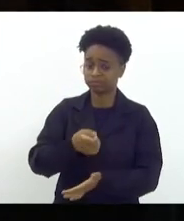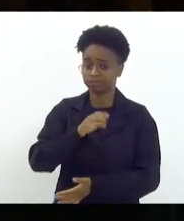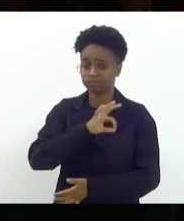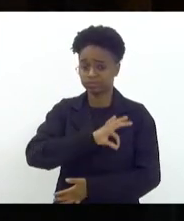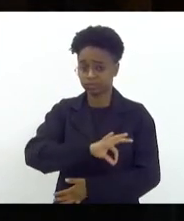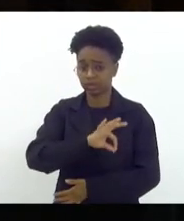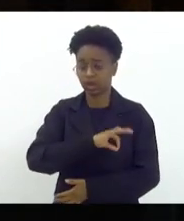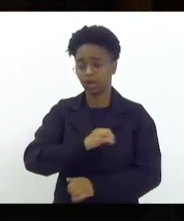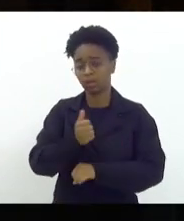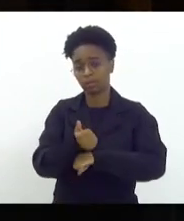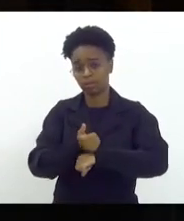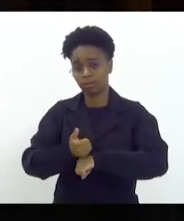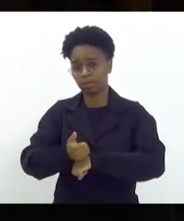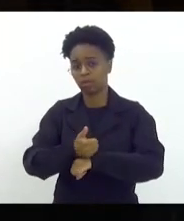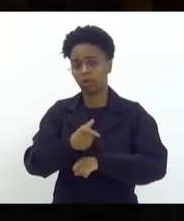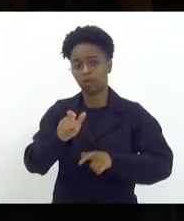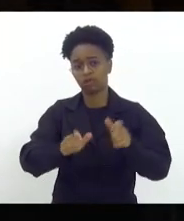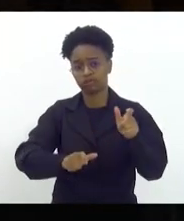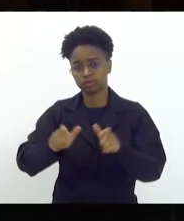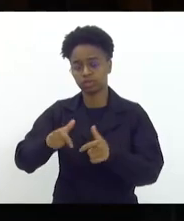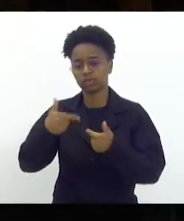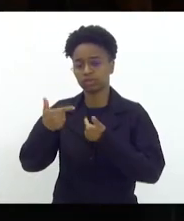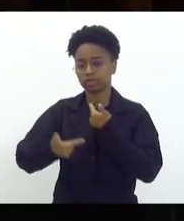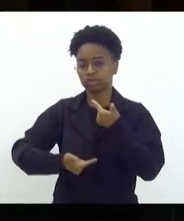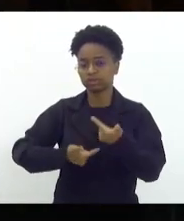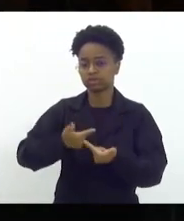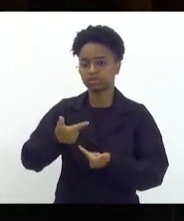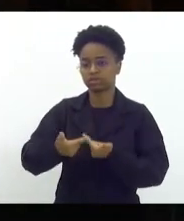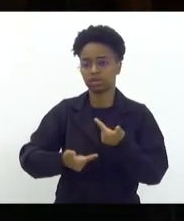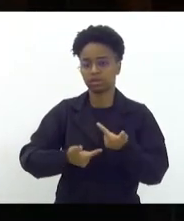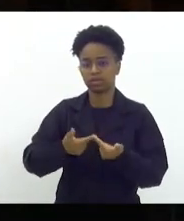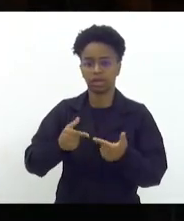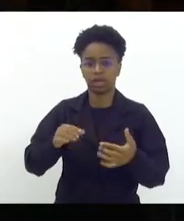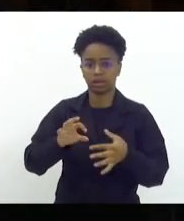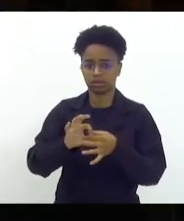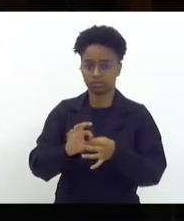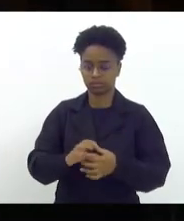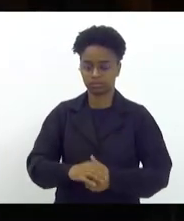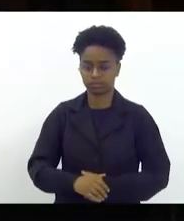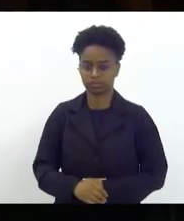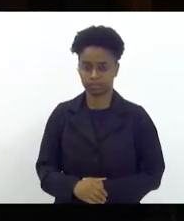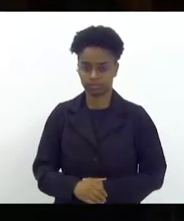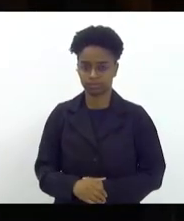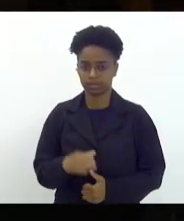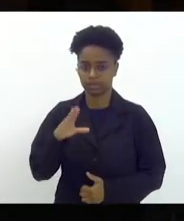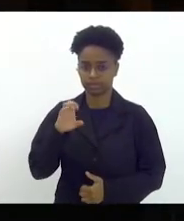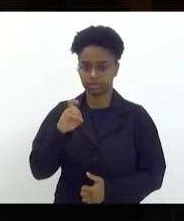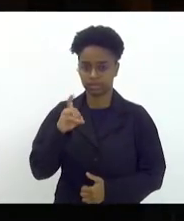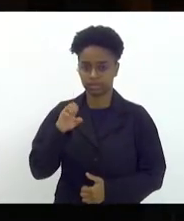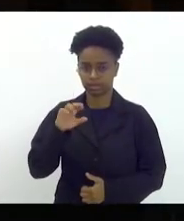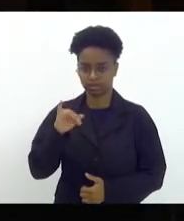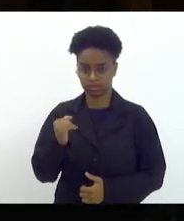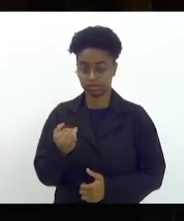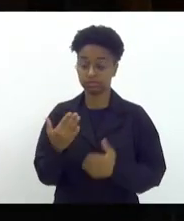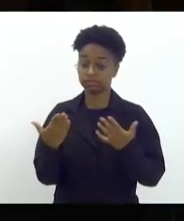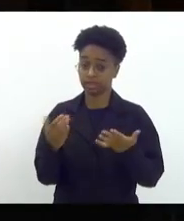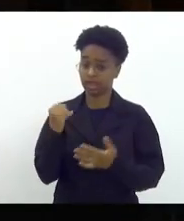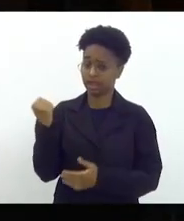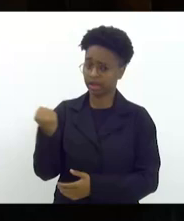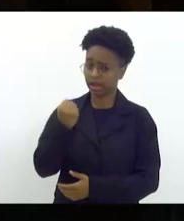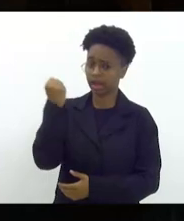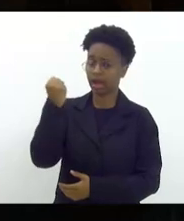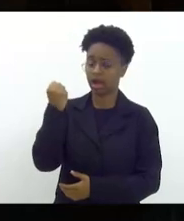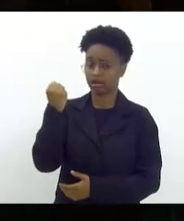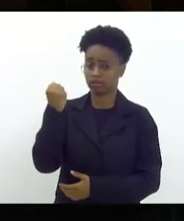dos profissionais que trabalham no Consórcio é muito grave